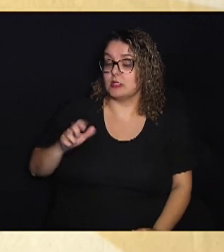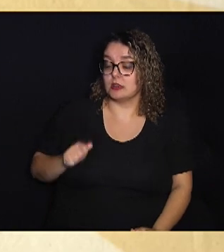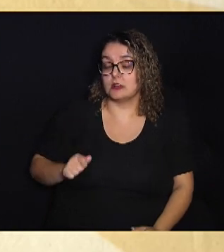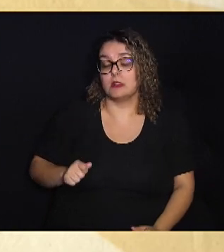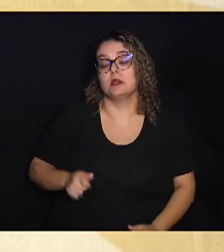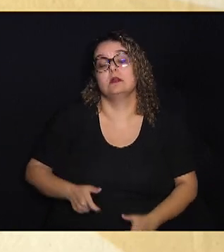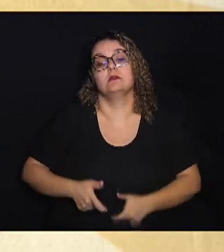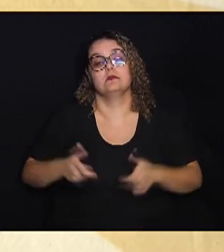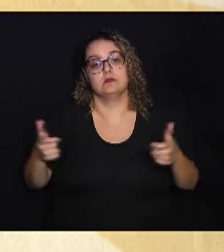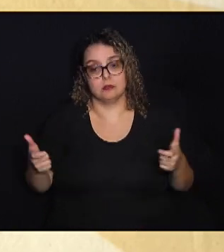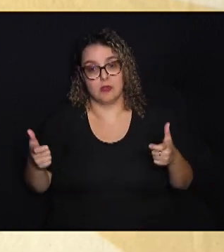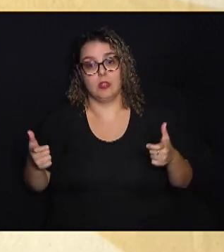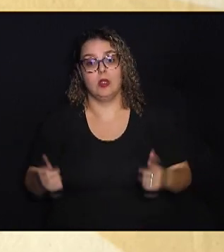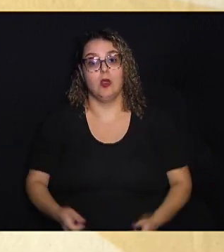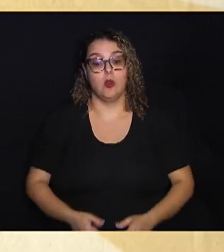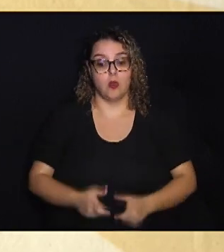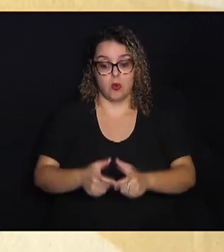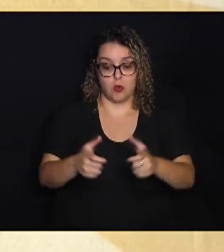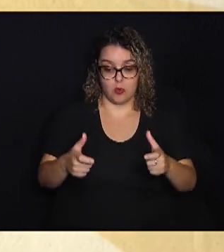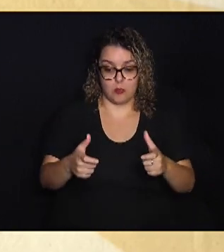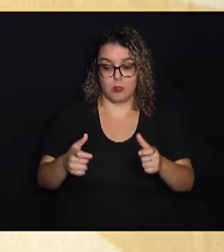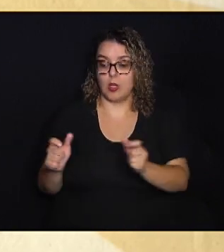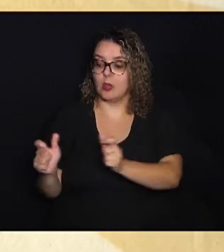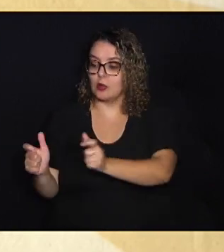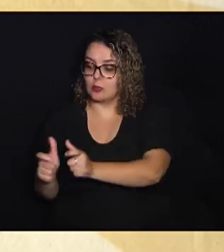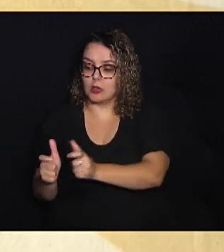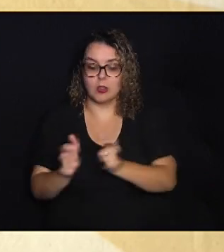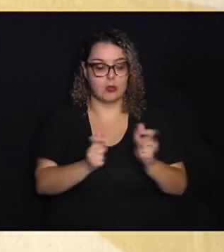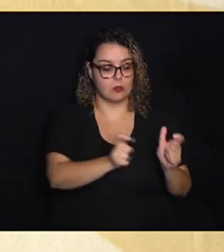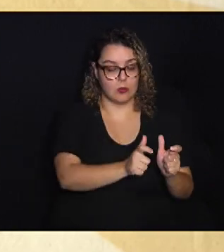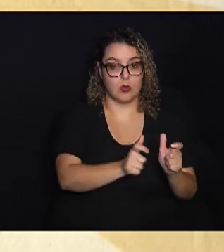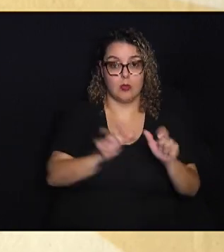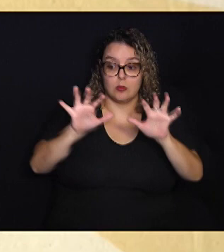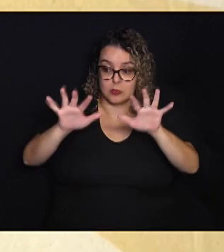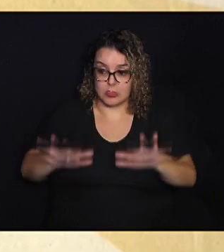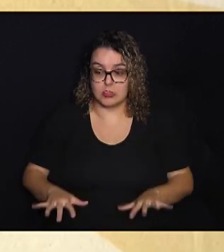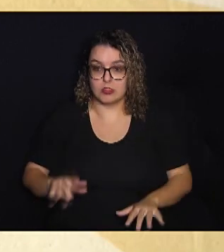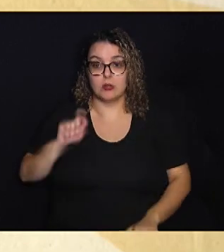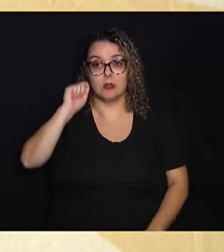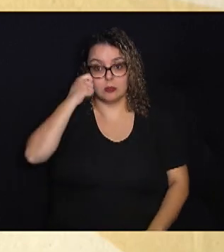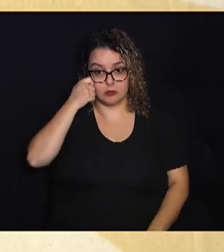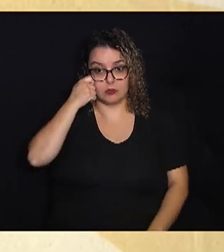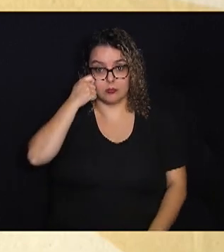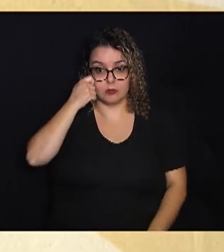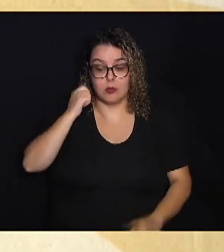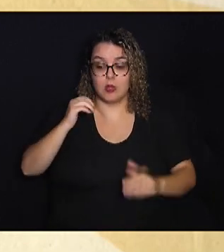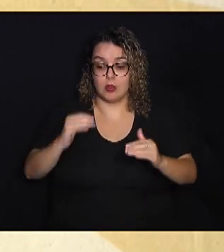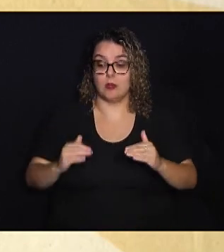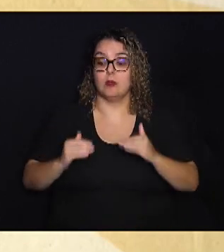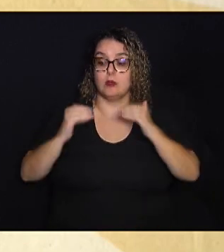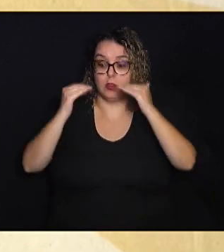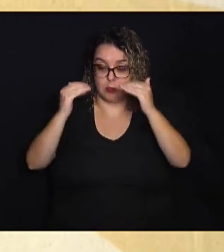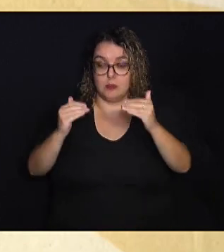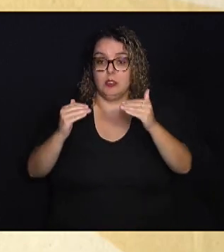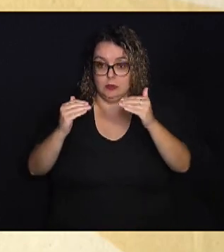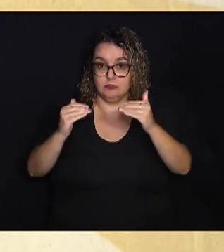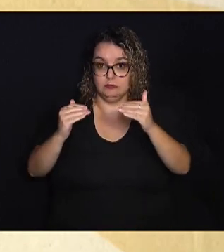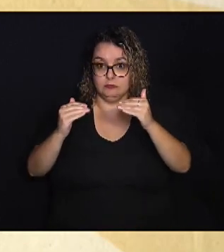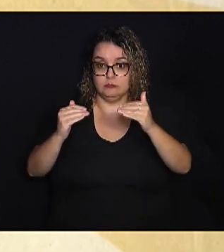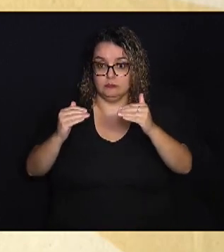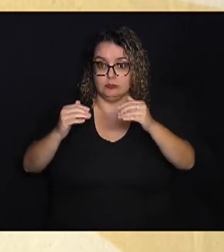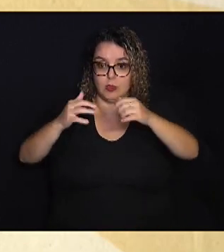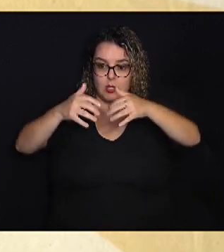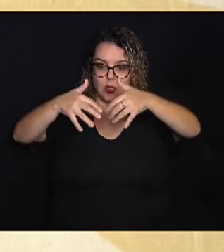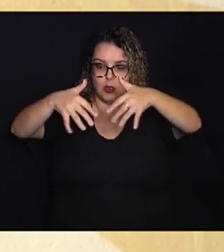centro e 2 menores nas laterais, com tecido preto. Na parte superior dessas, uma franja